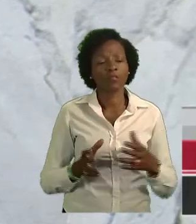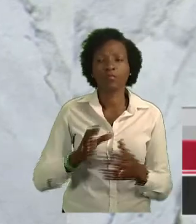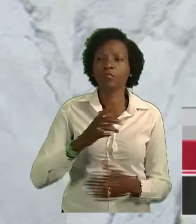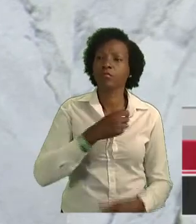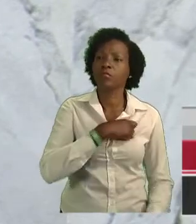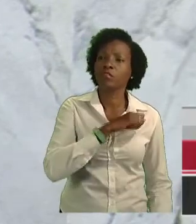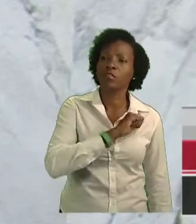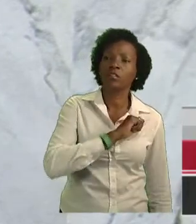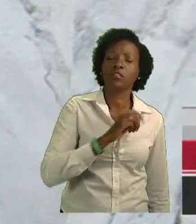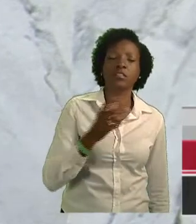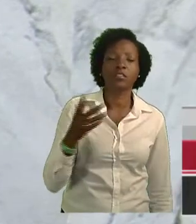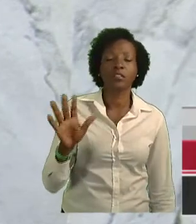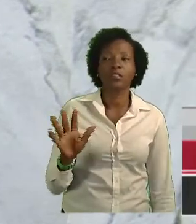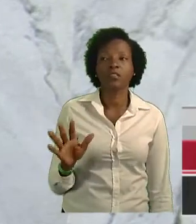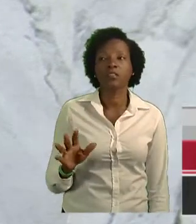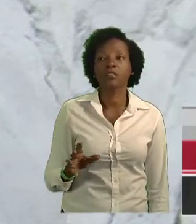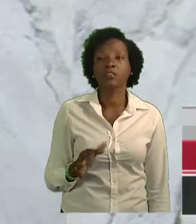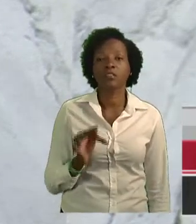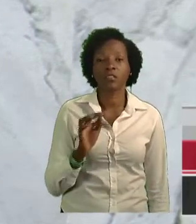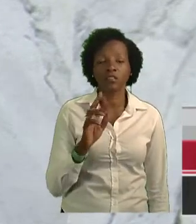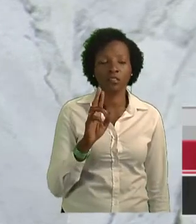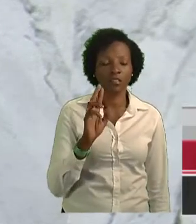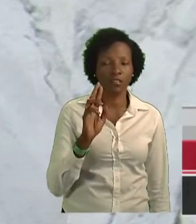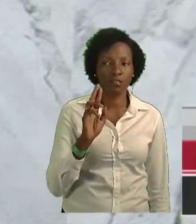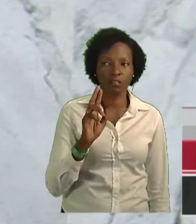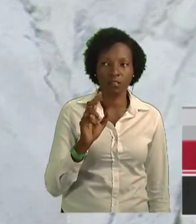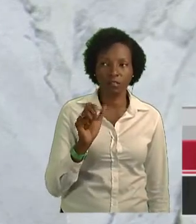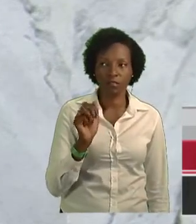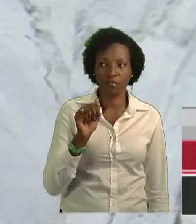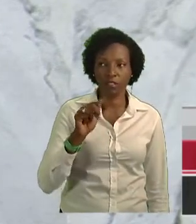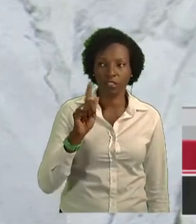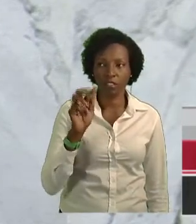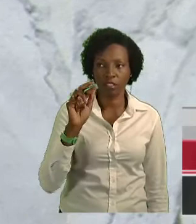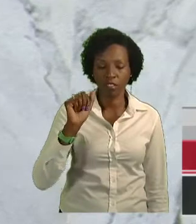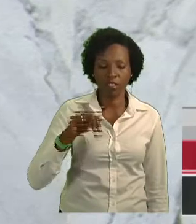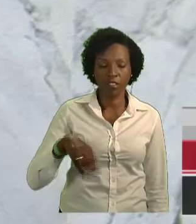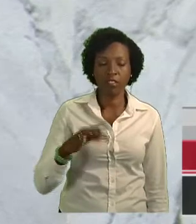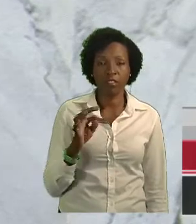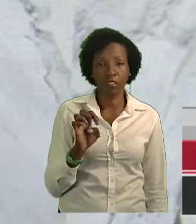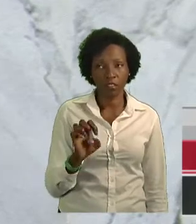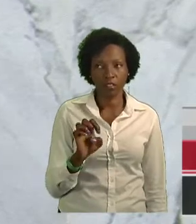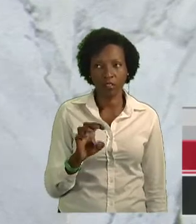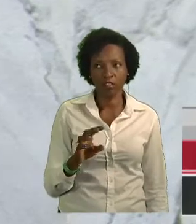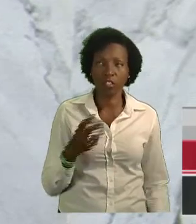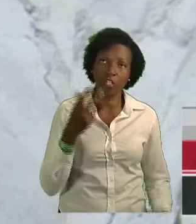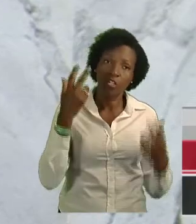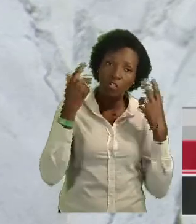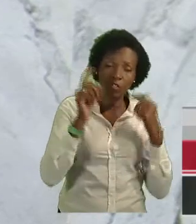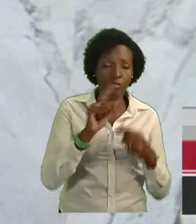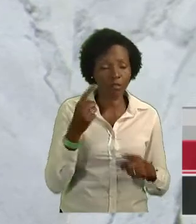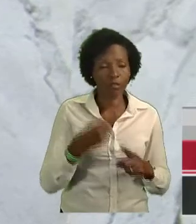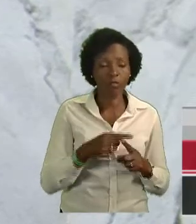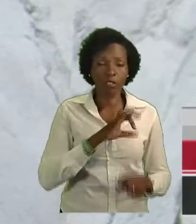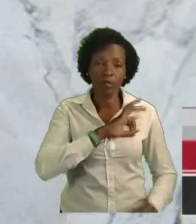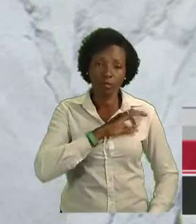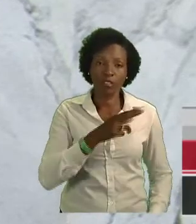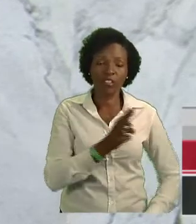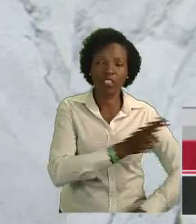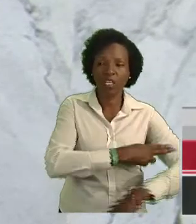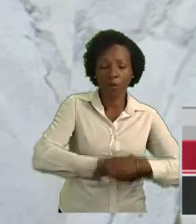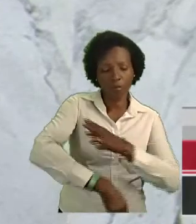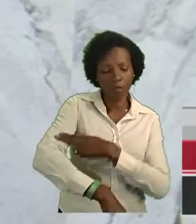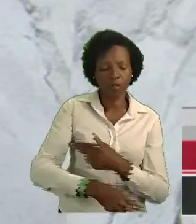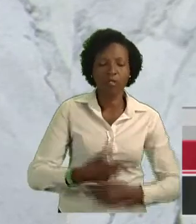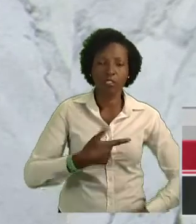autuado em flagrande ocorrência até aí não vou falar que o normal porque teve o ferimento não policial militar mas é que a gente fala em todas as nossas palestras